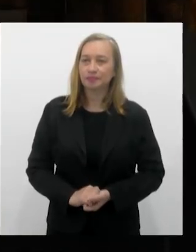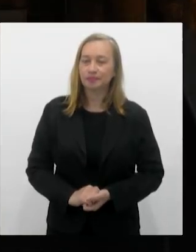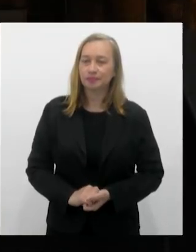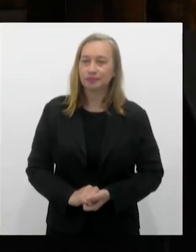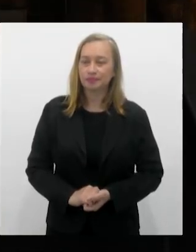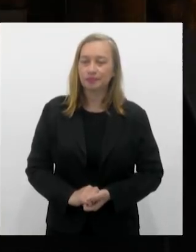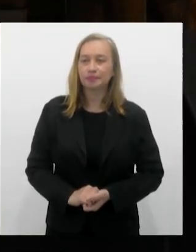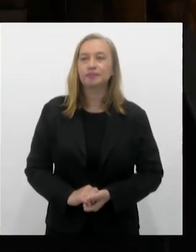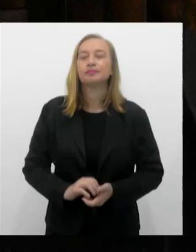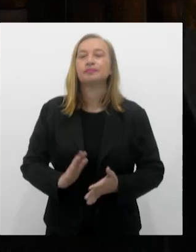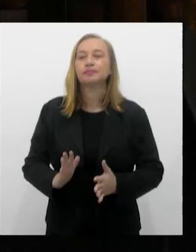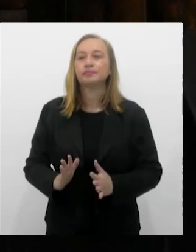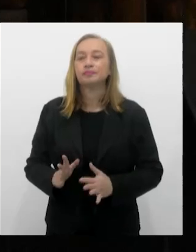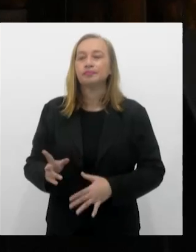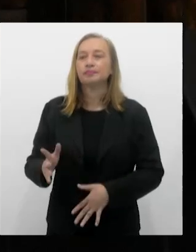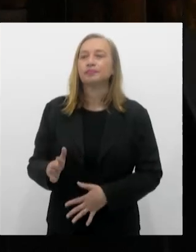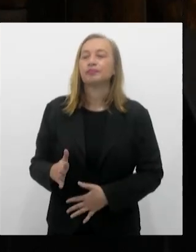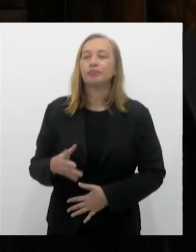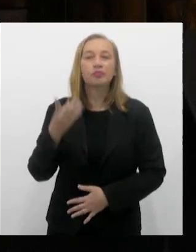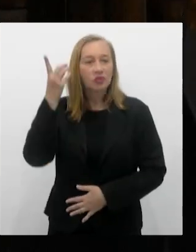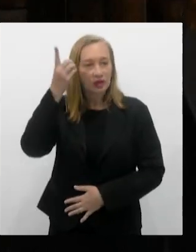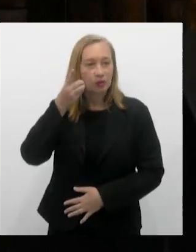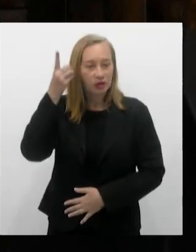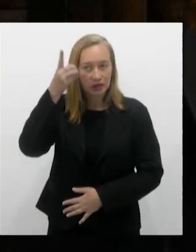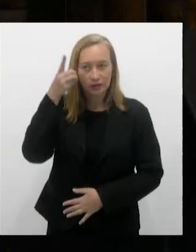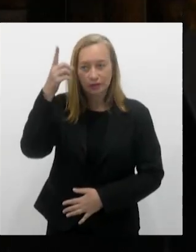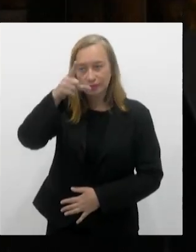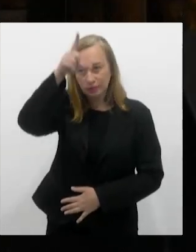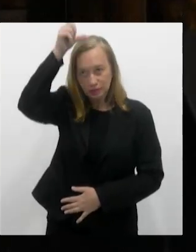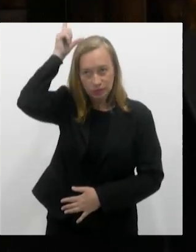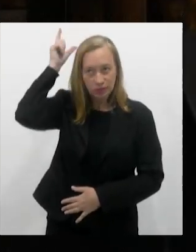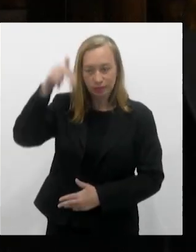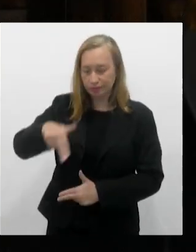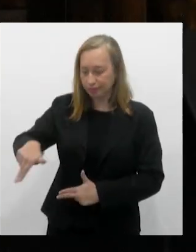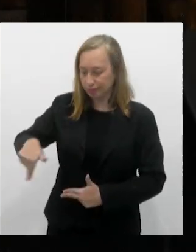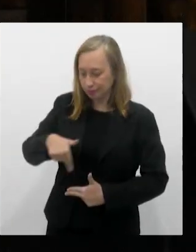Próximo orador aqui, o nosso nobre deputado Luiz Paulo da Rocha.